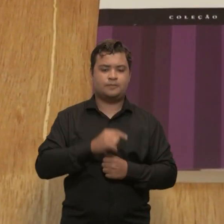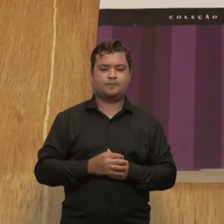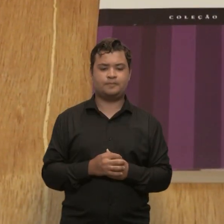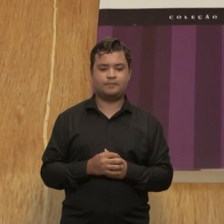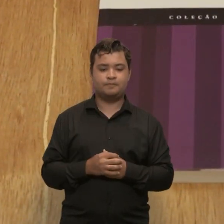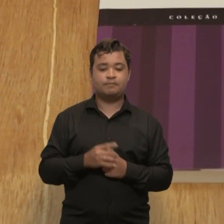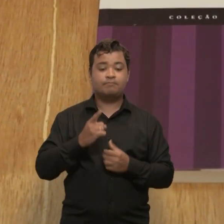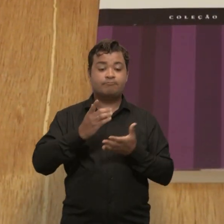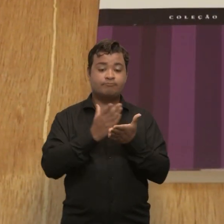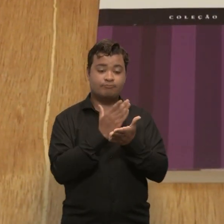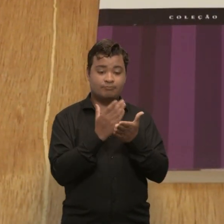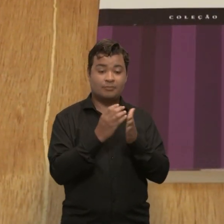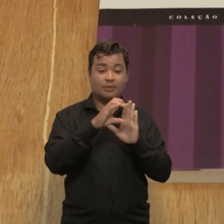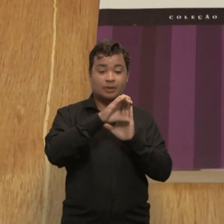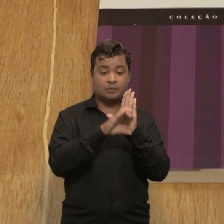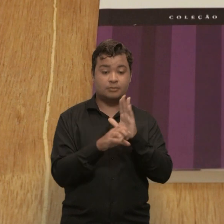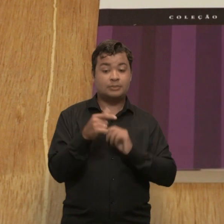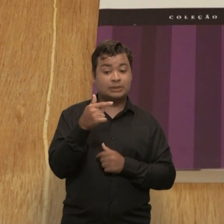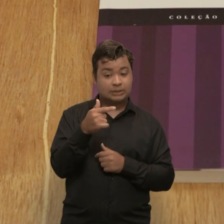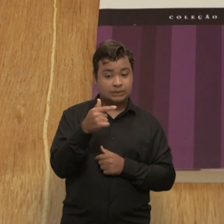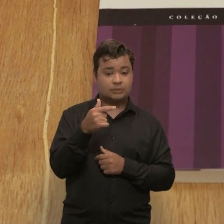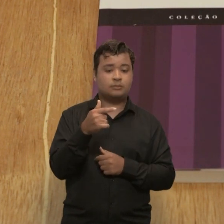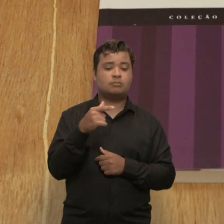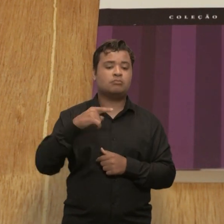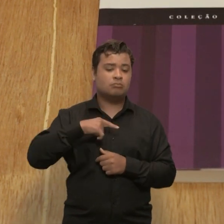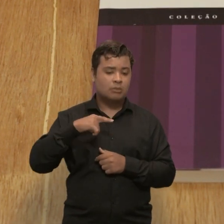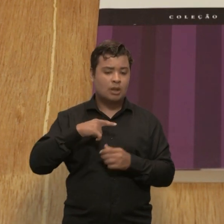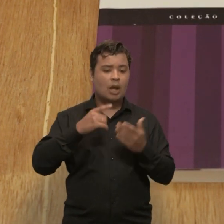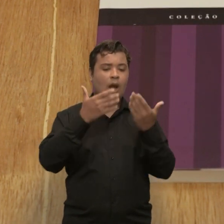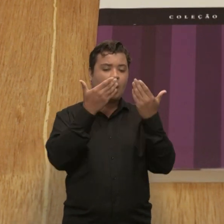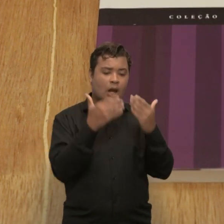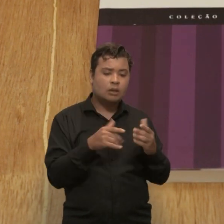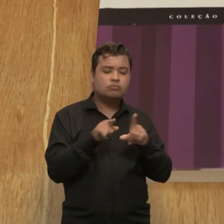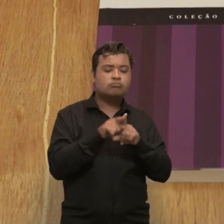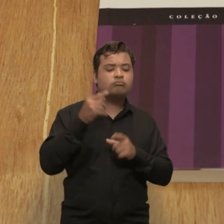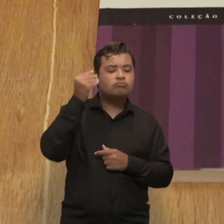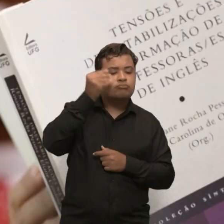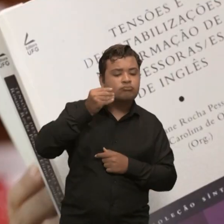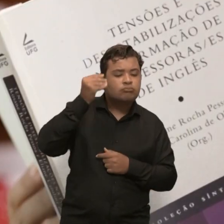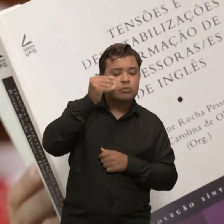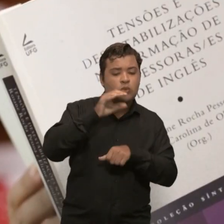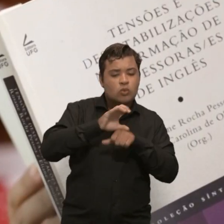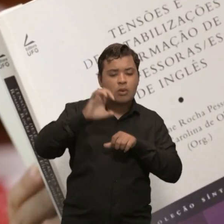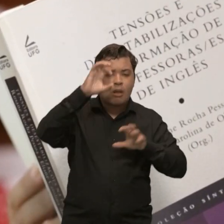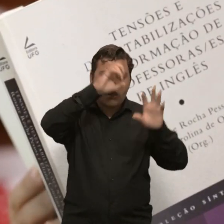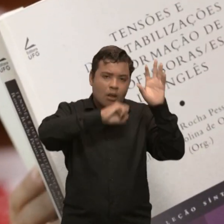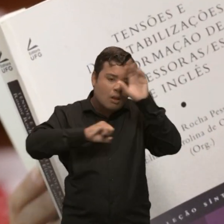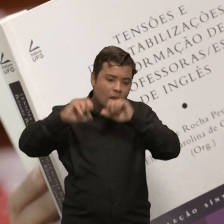capítulos da obra apresentam análises e experiências vividas durante o curso e